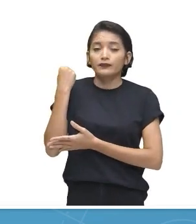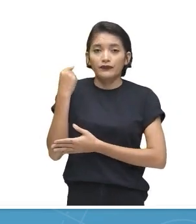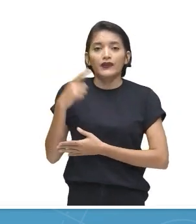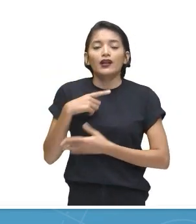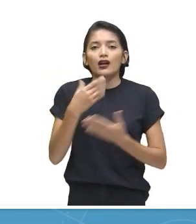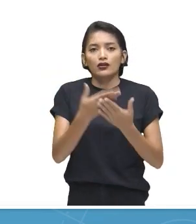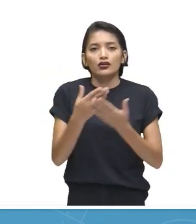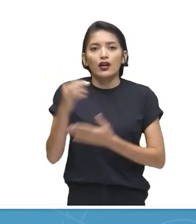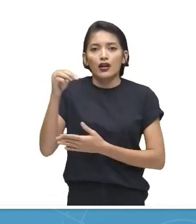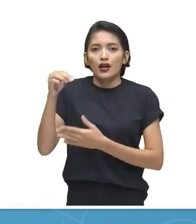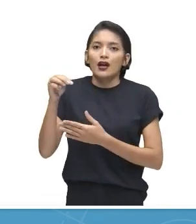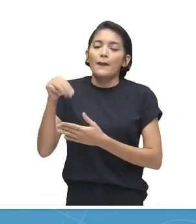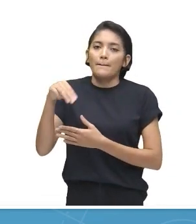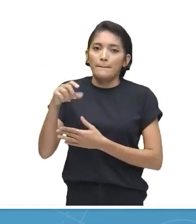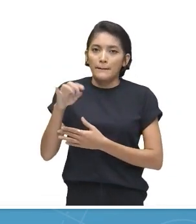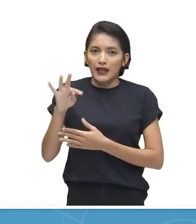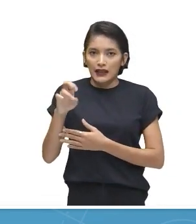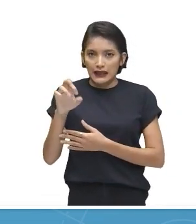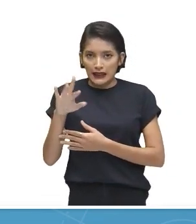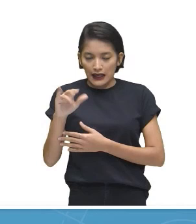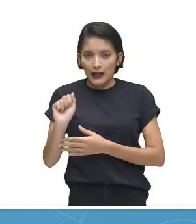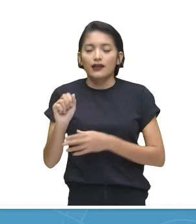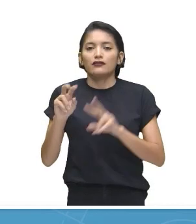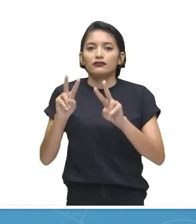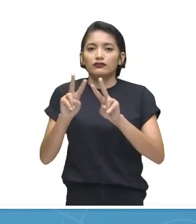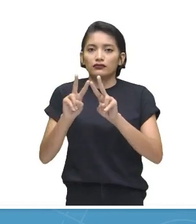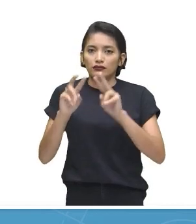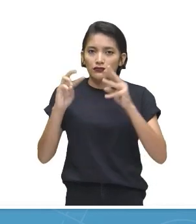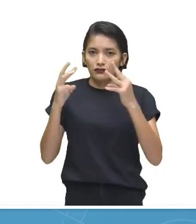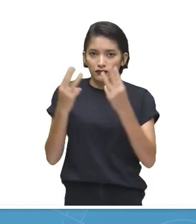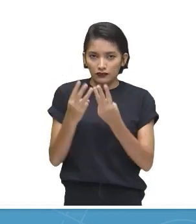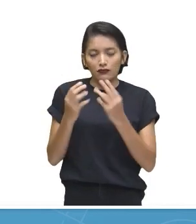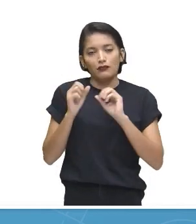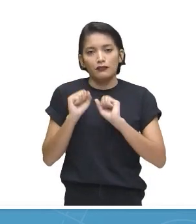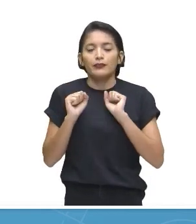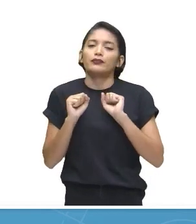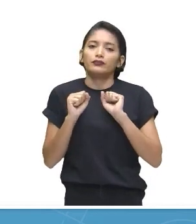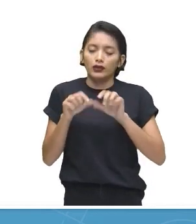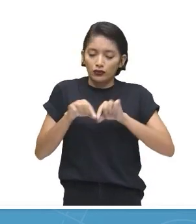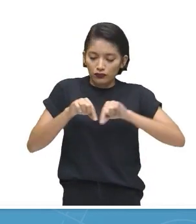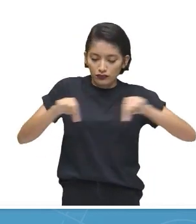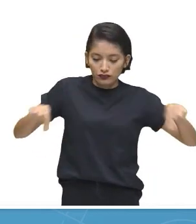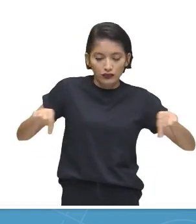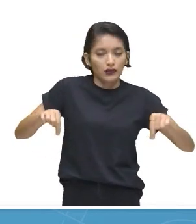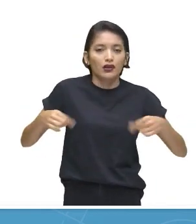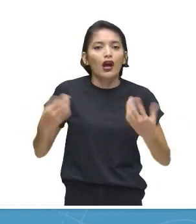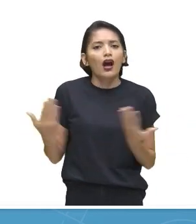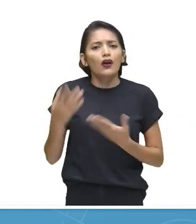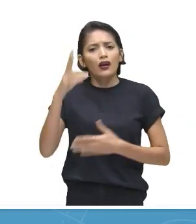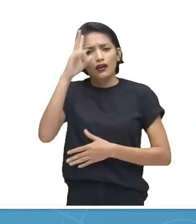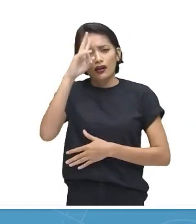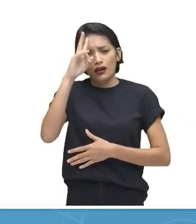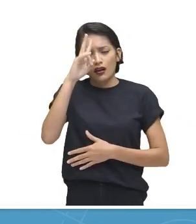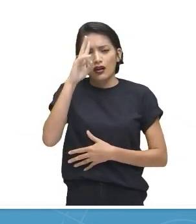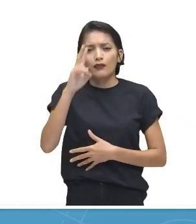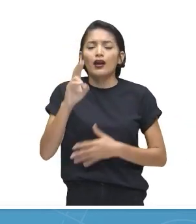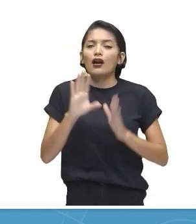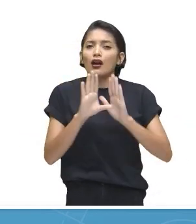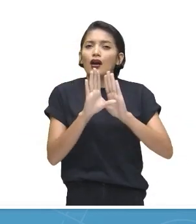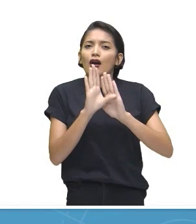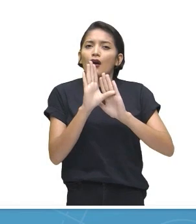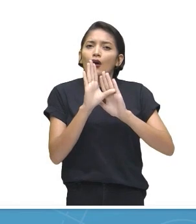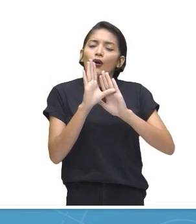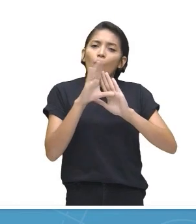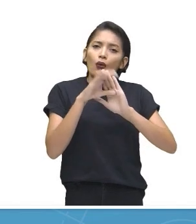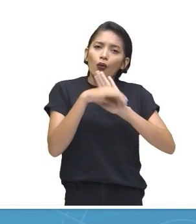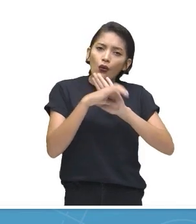sobre a matéria, né? Nós vimos que você pode medir ali a matéria, né? Vamos então relembrar agora esse conceito de